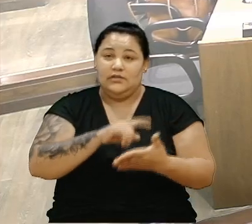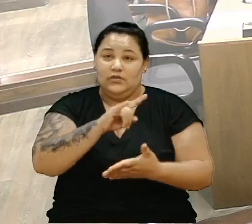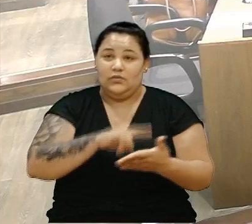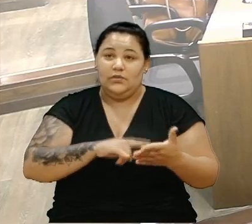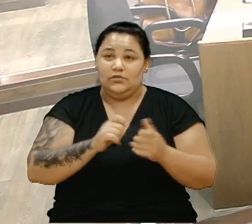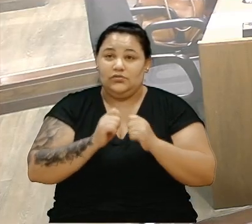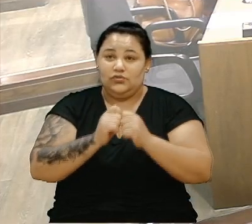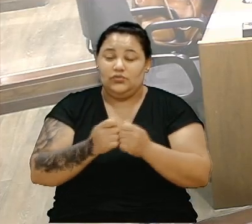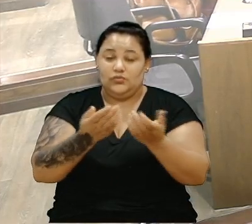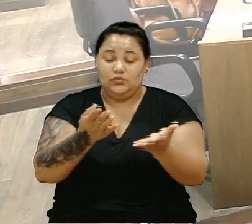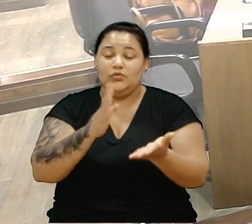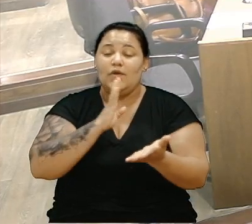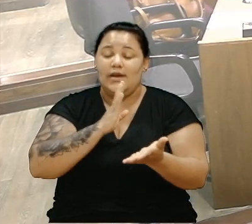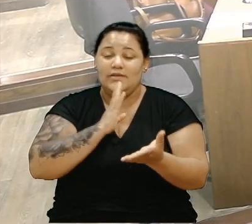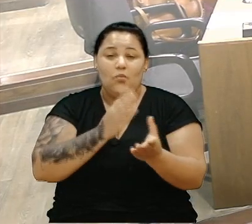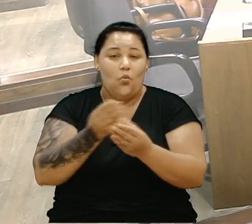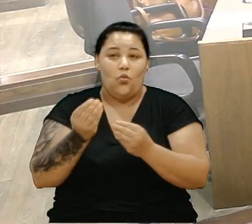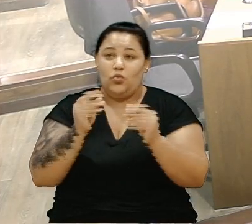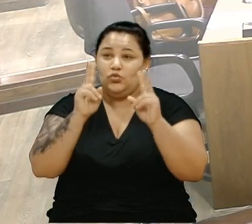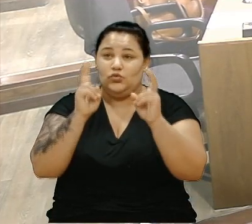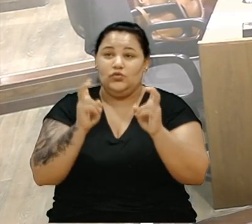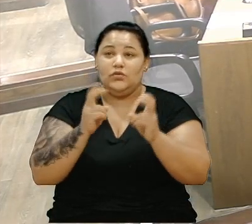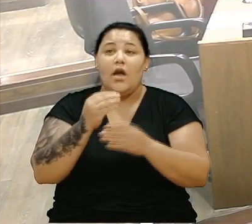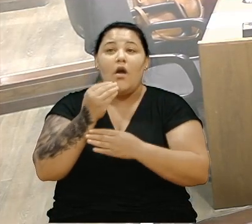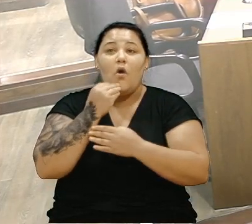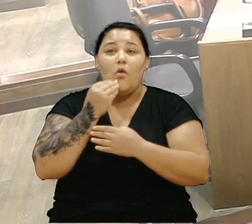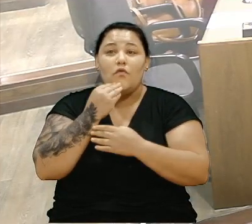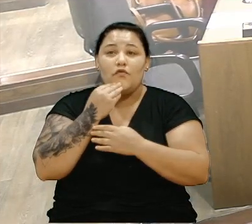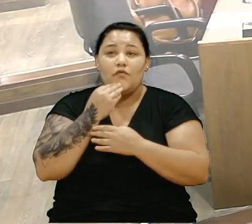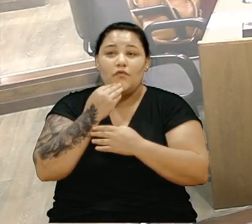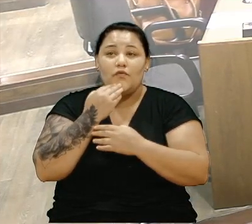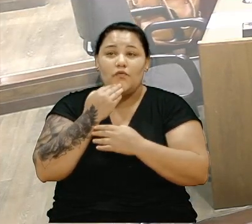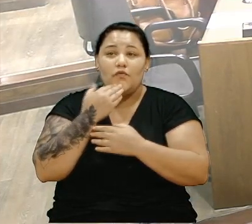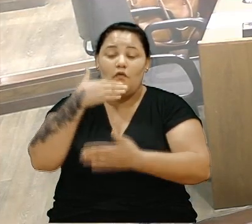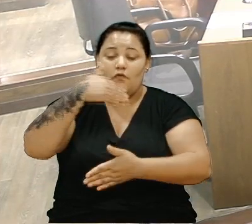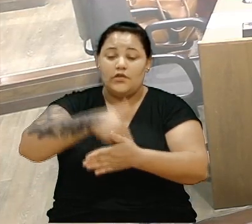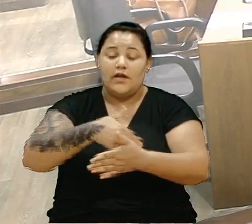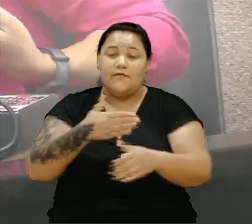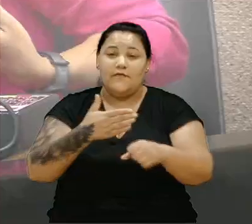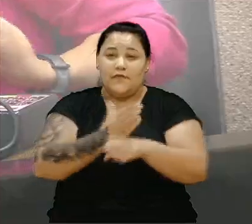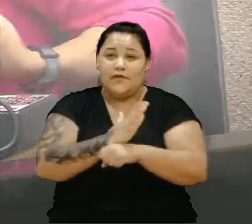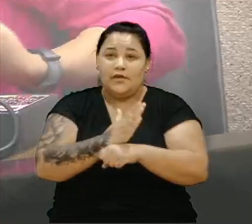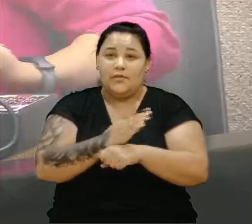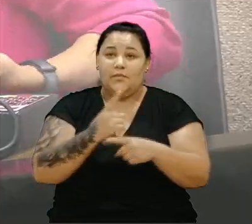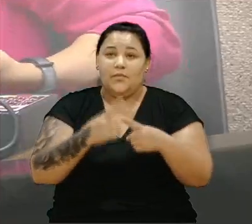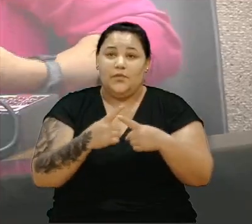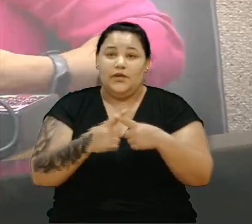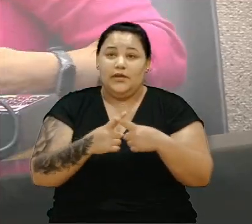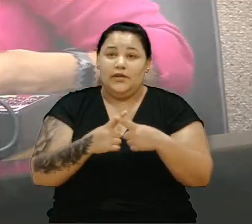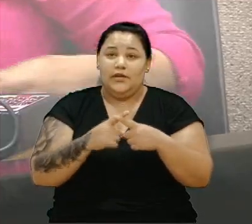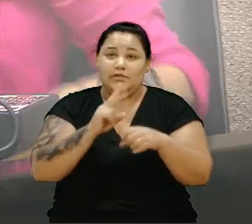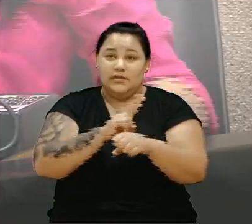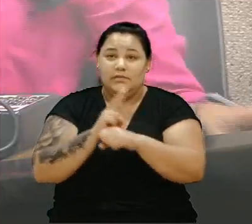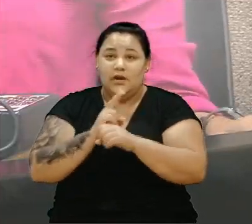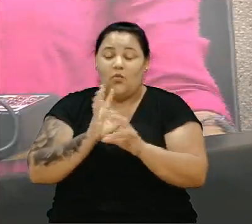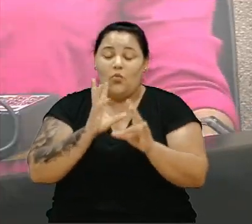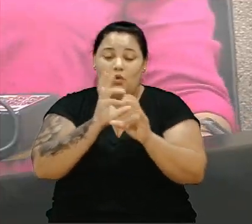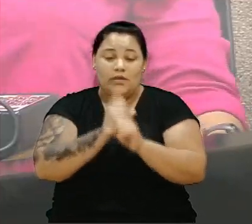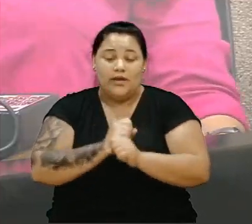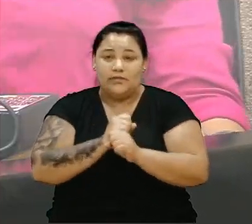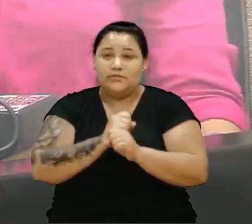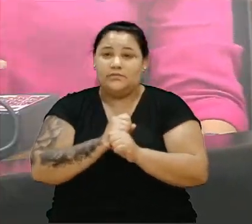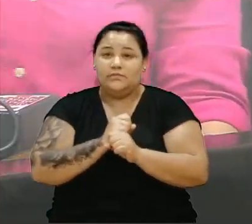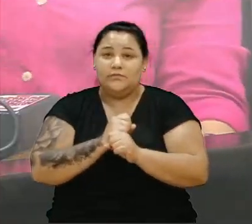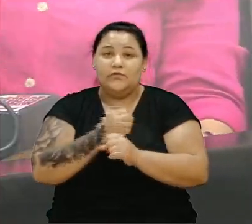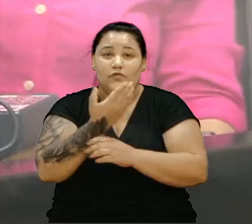tem conhecimento de causa, e obviamente votarei favorável. A causa animal é uma causa nobre, onde a senhora